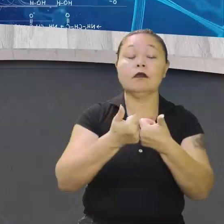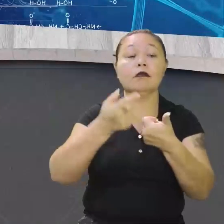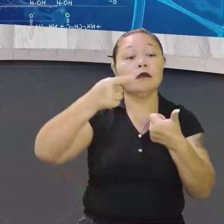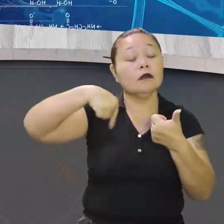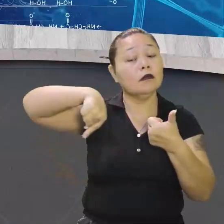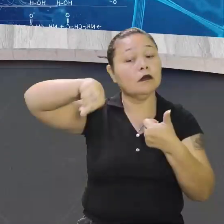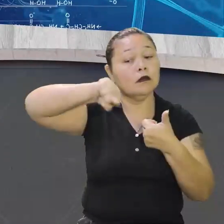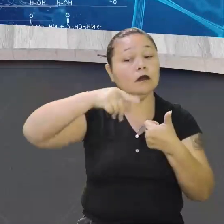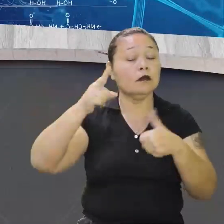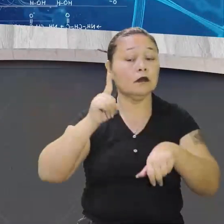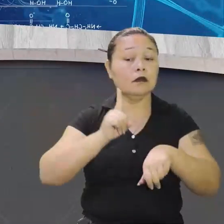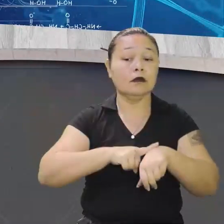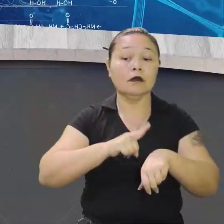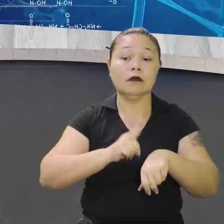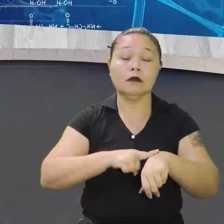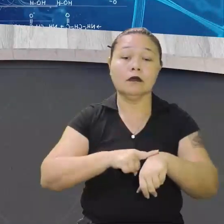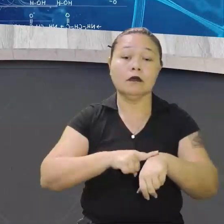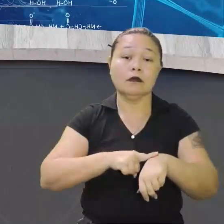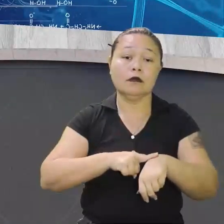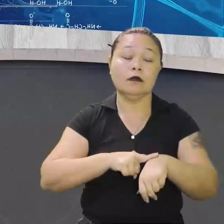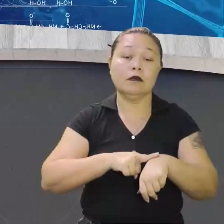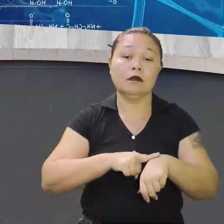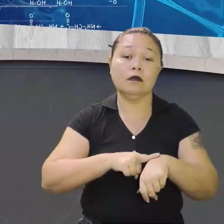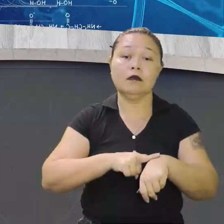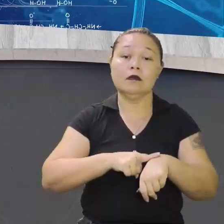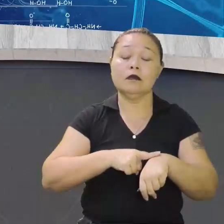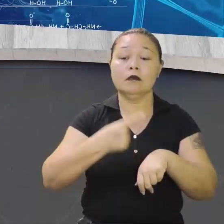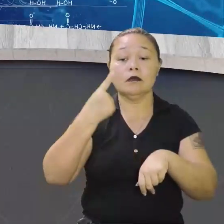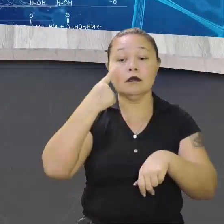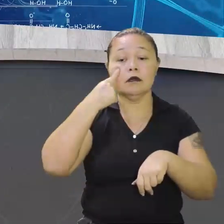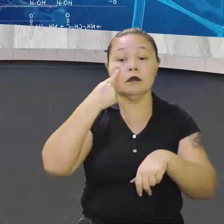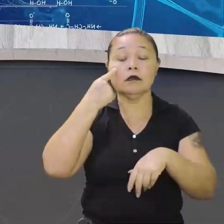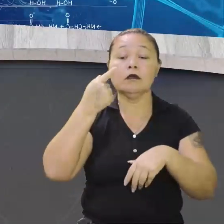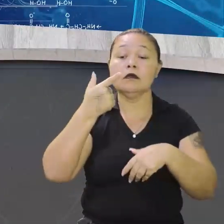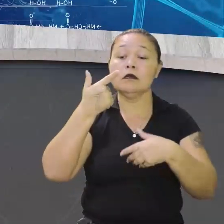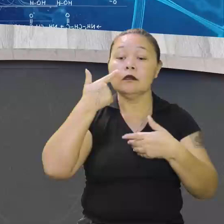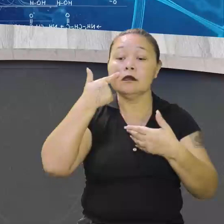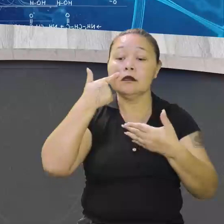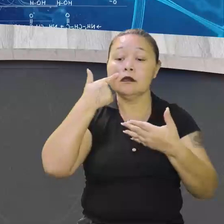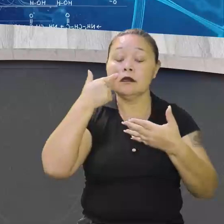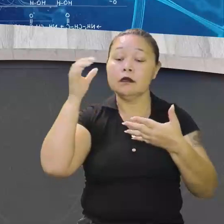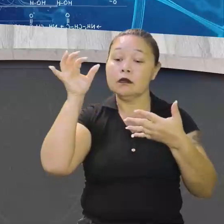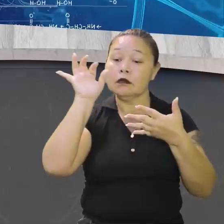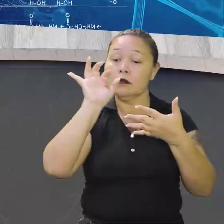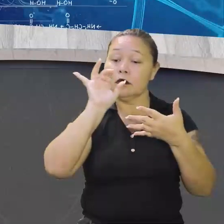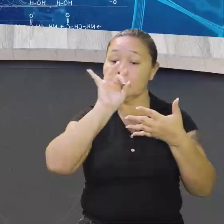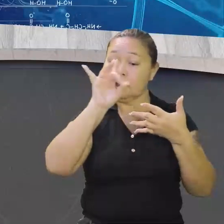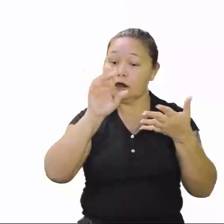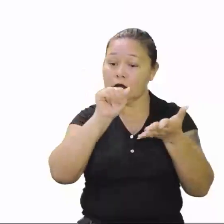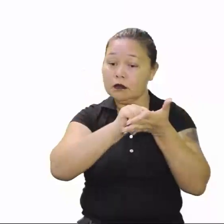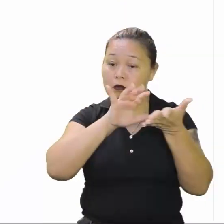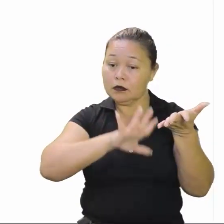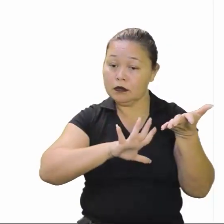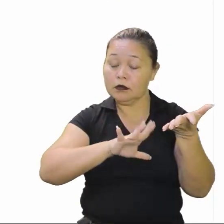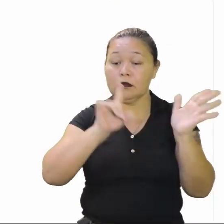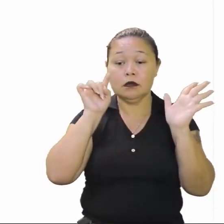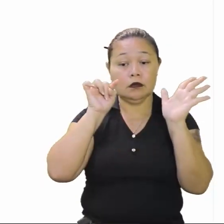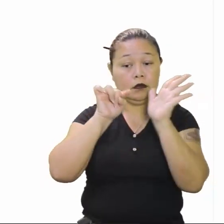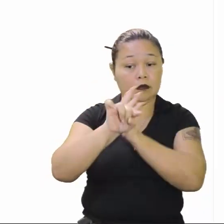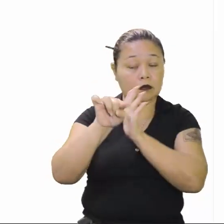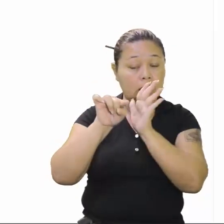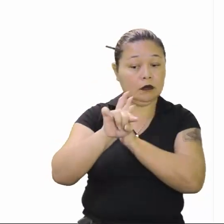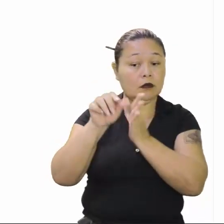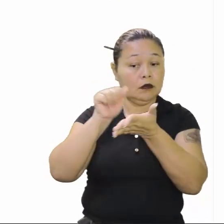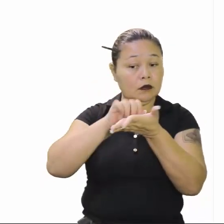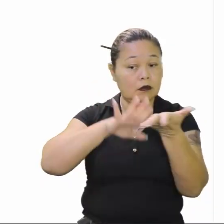vamos agora de olho nos comentários de cada atividade, de cada questão da atividade. Vamos